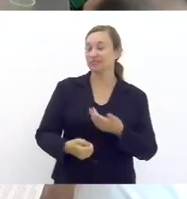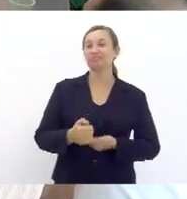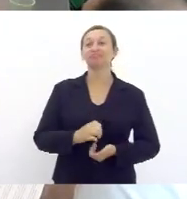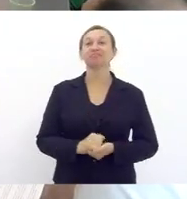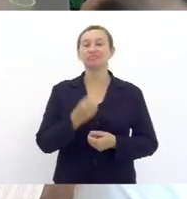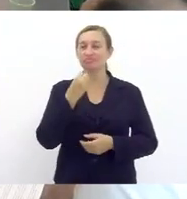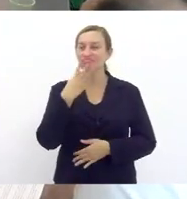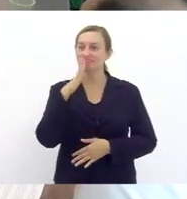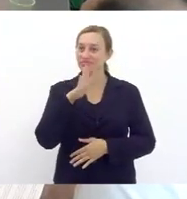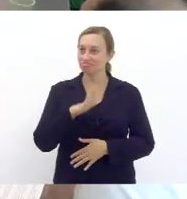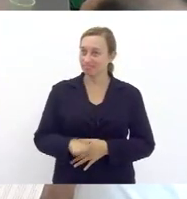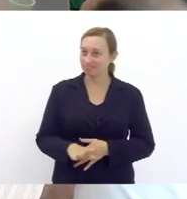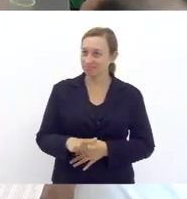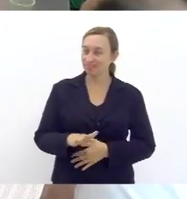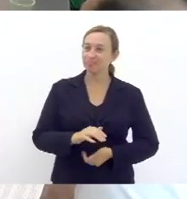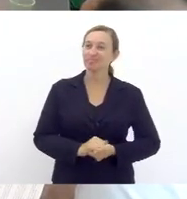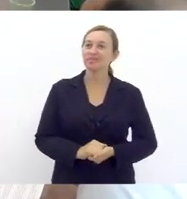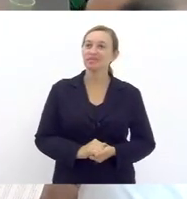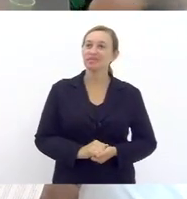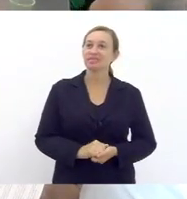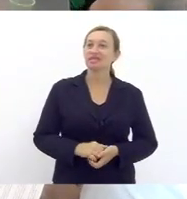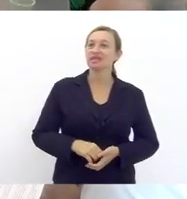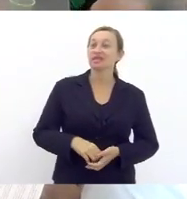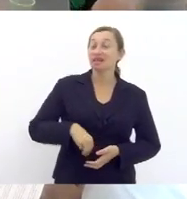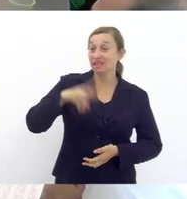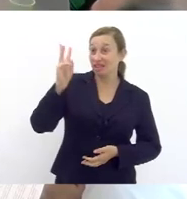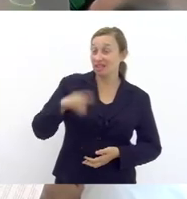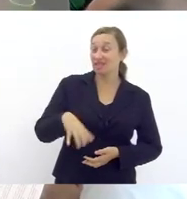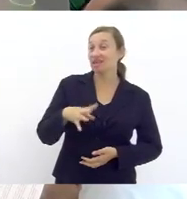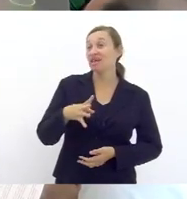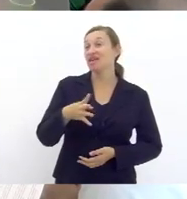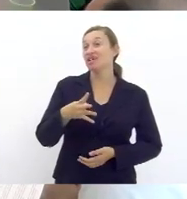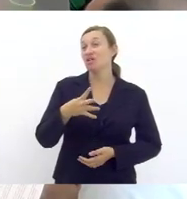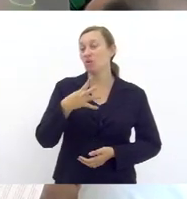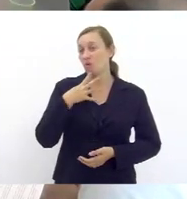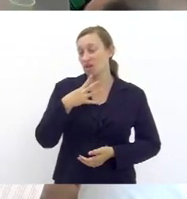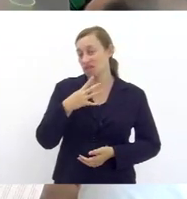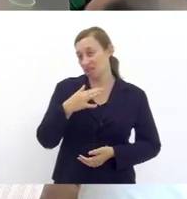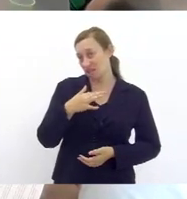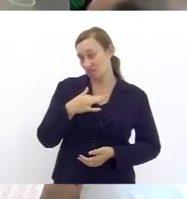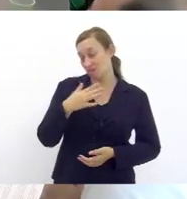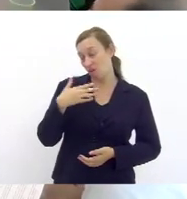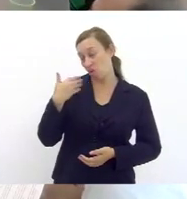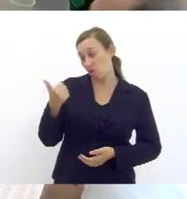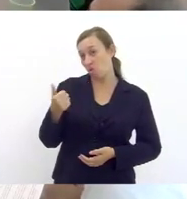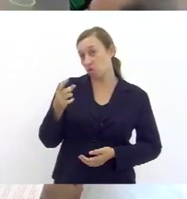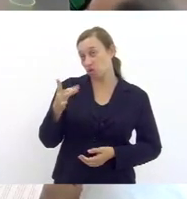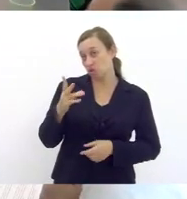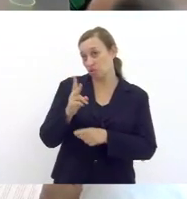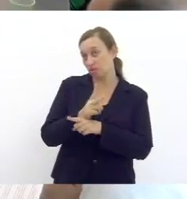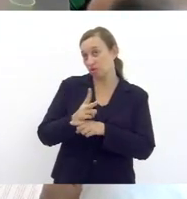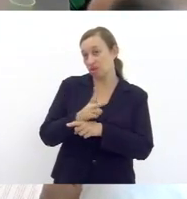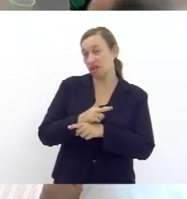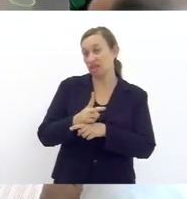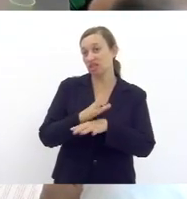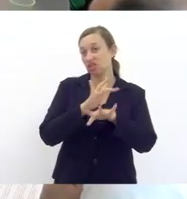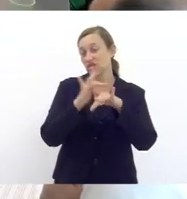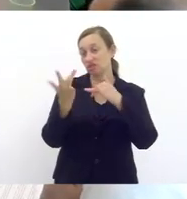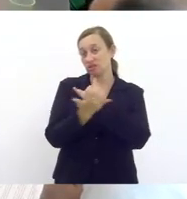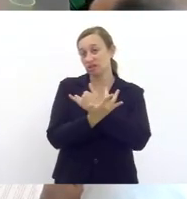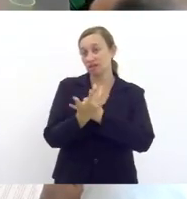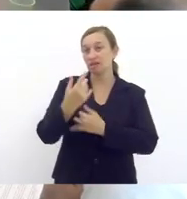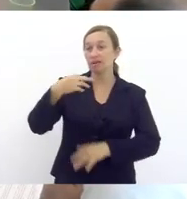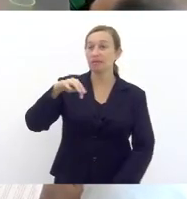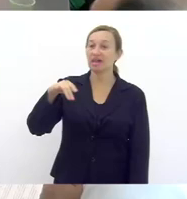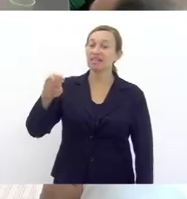boa tarde bom quem quiser me conhecer melhor né que já não conheço é só me procurar nas redes sociais Marilene